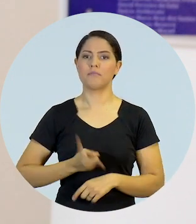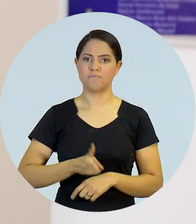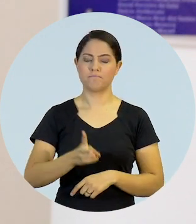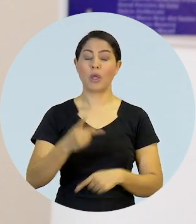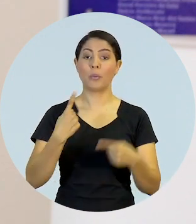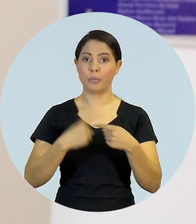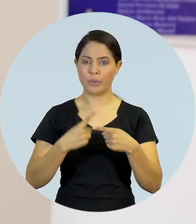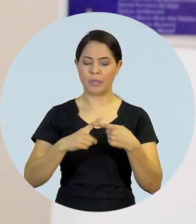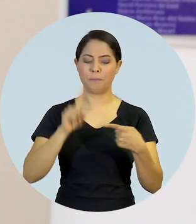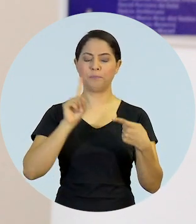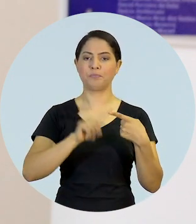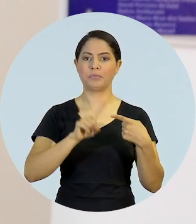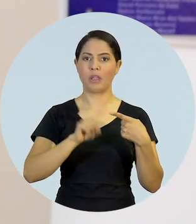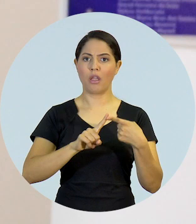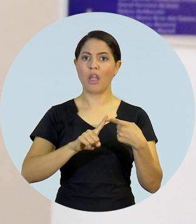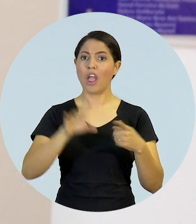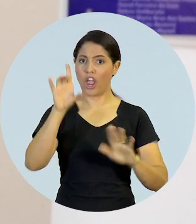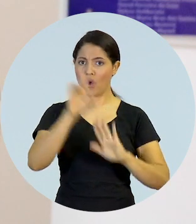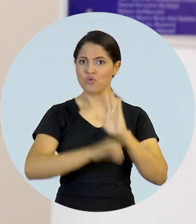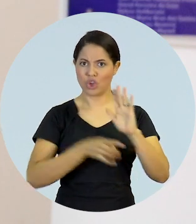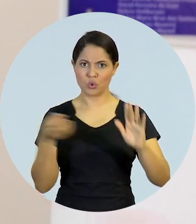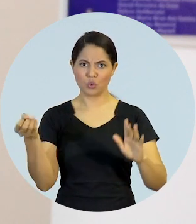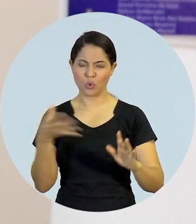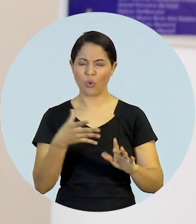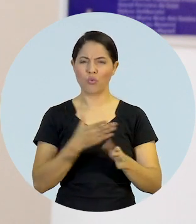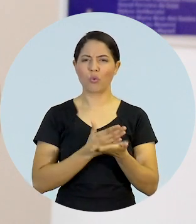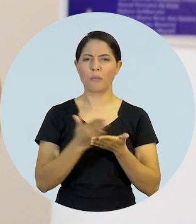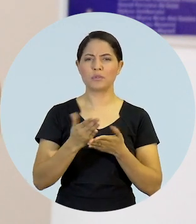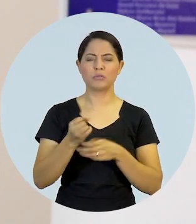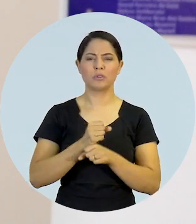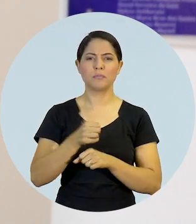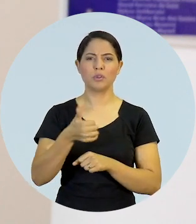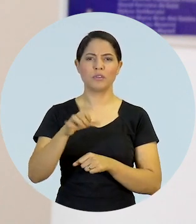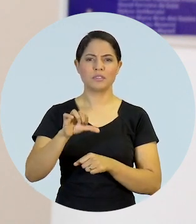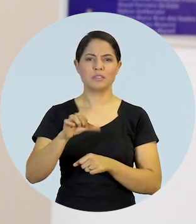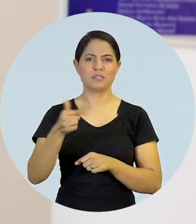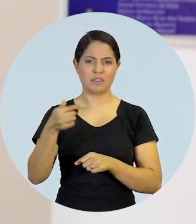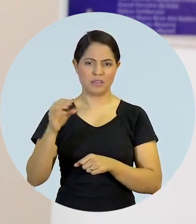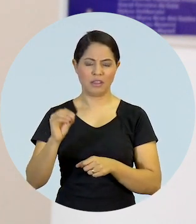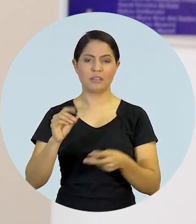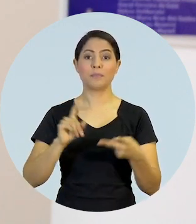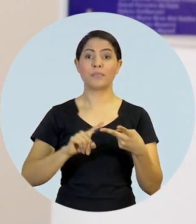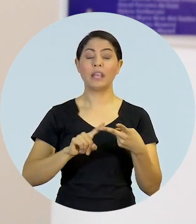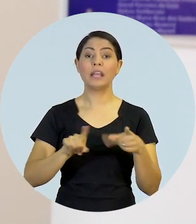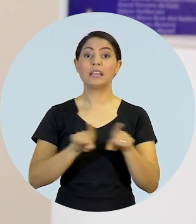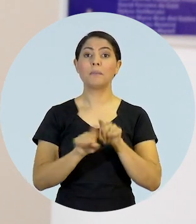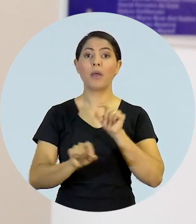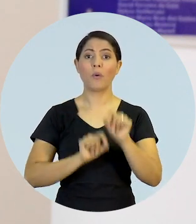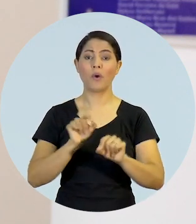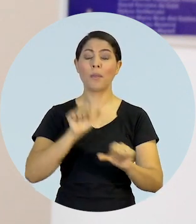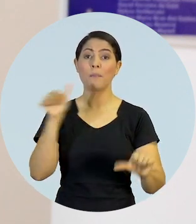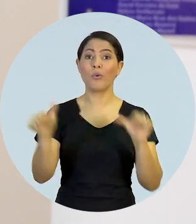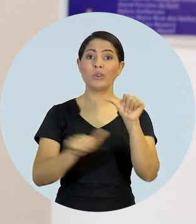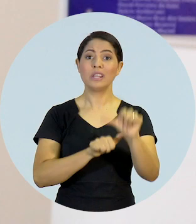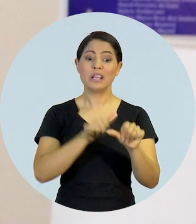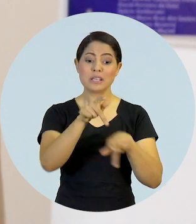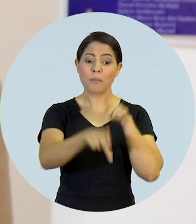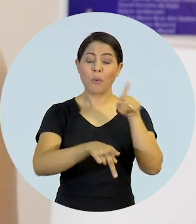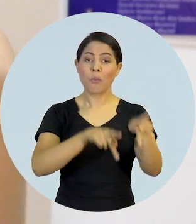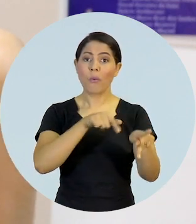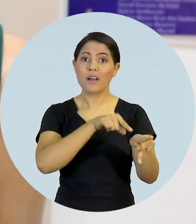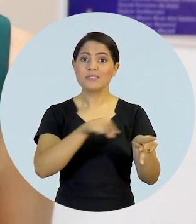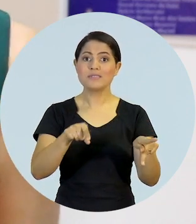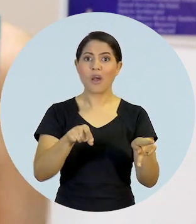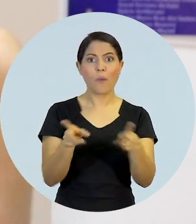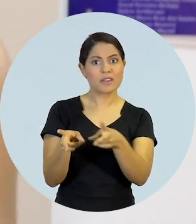dois motivos. Porque é um direito extremamente jovem, iniciou-se aí na década de 70, e também porque as mudanças que a